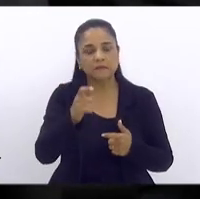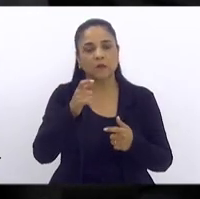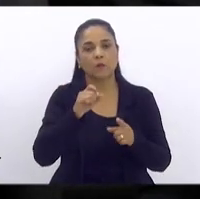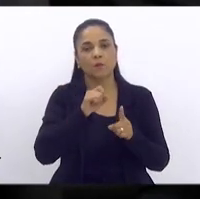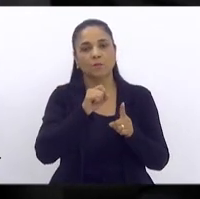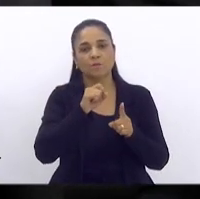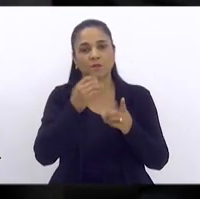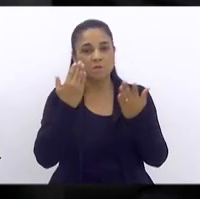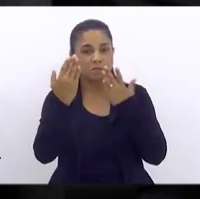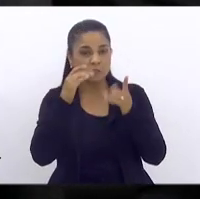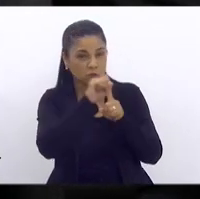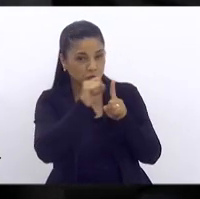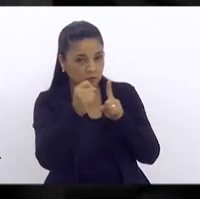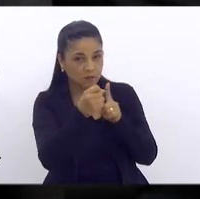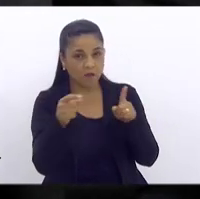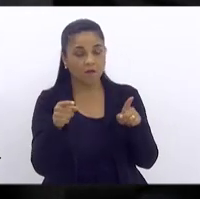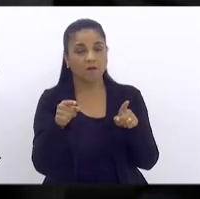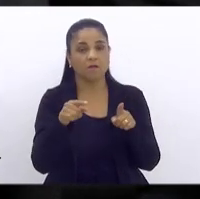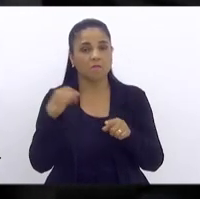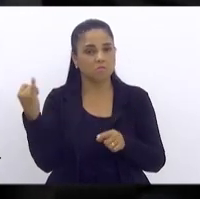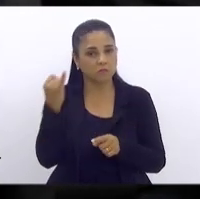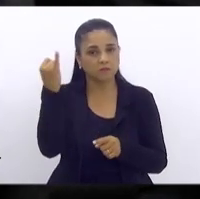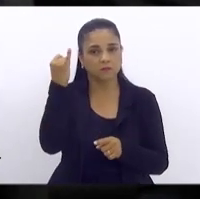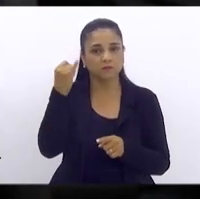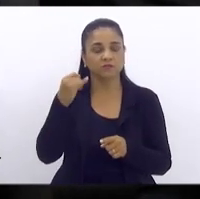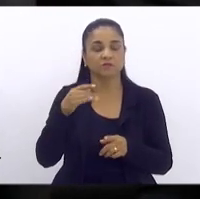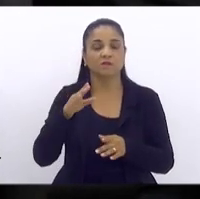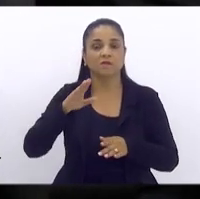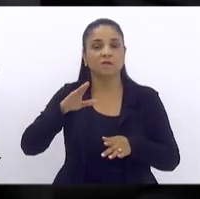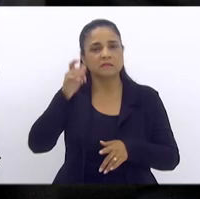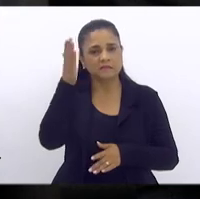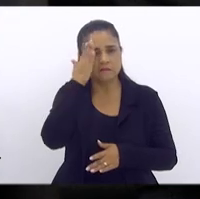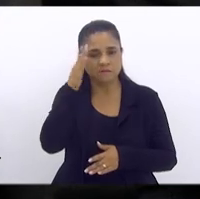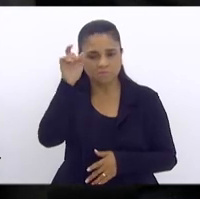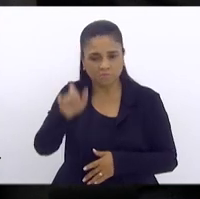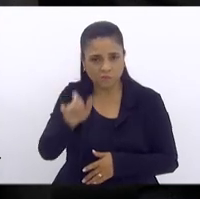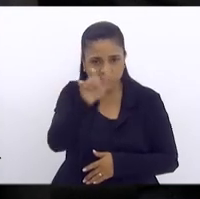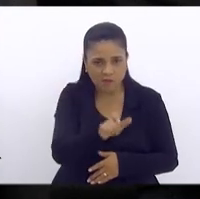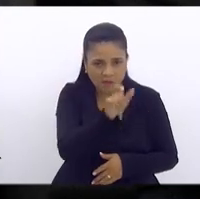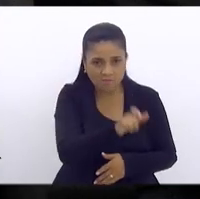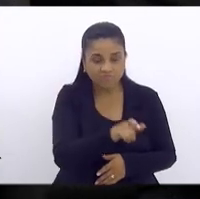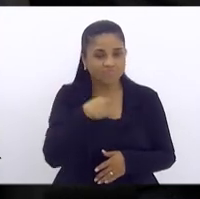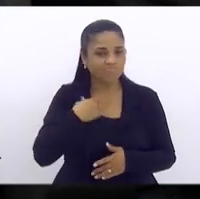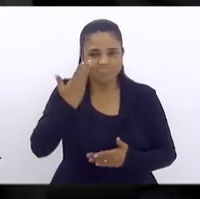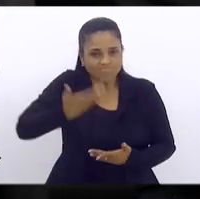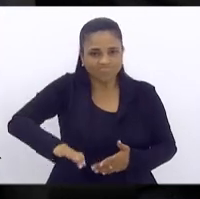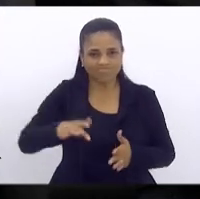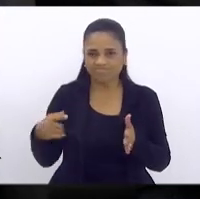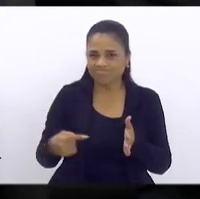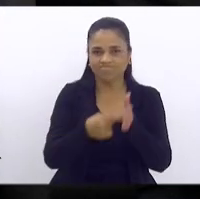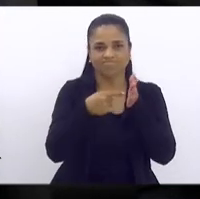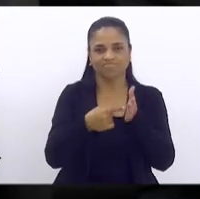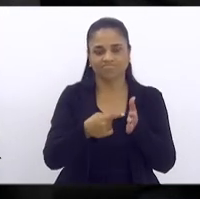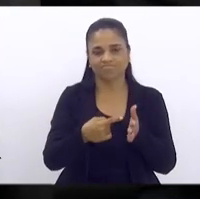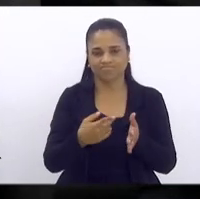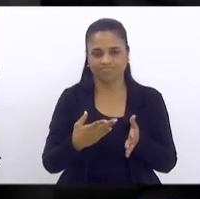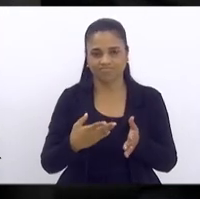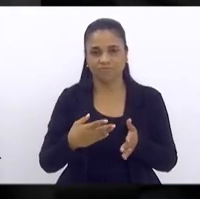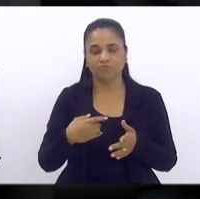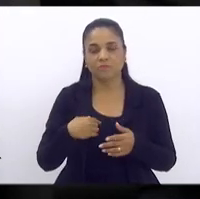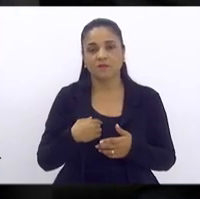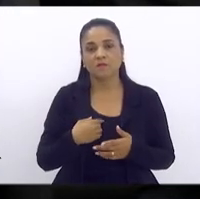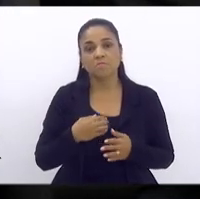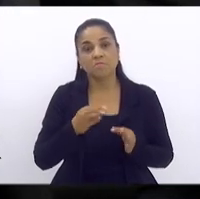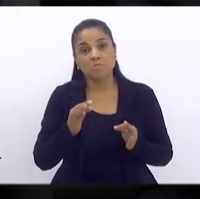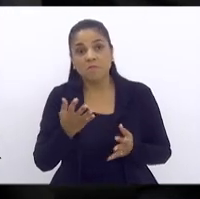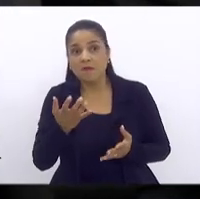falei. A gente sabe que muitas mulheres não querem denunciar para a rede ali como uma denúncia, né, de fato, efetiva,